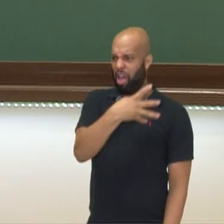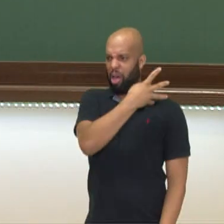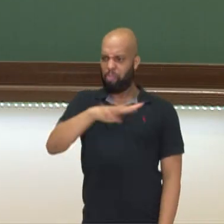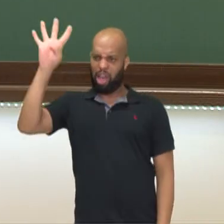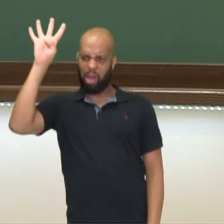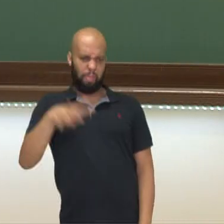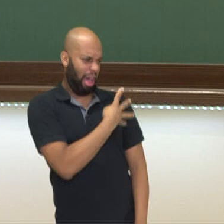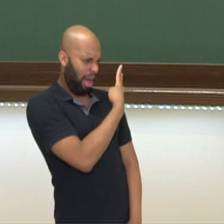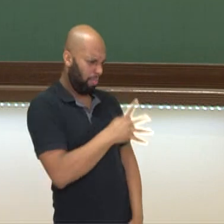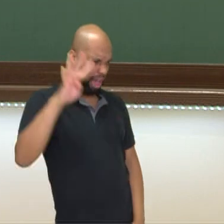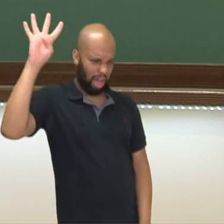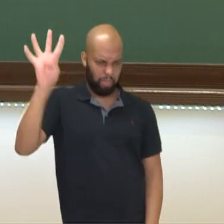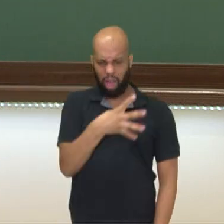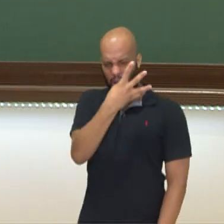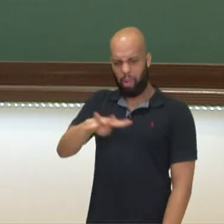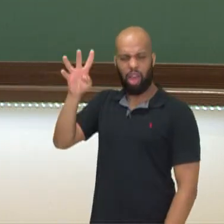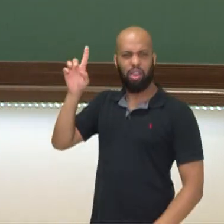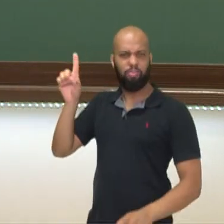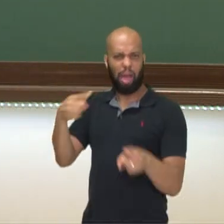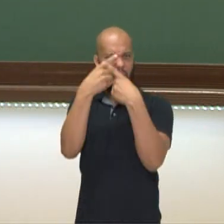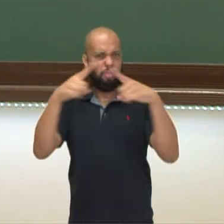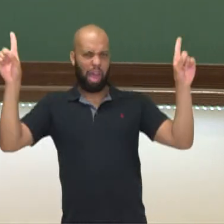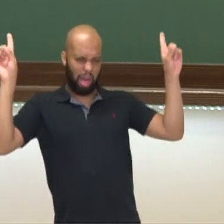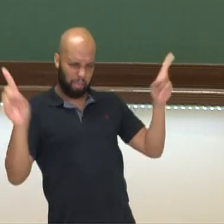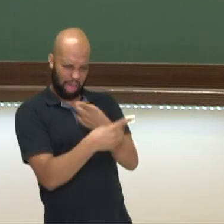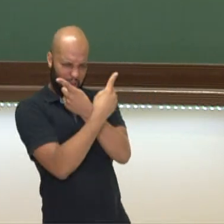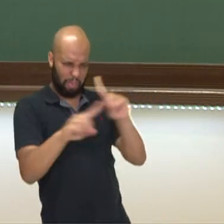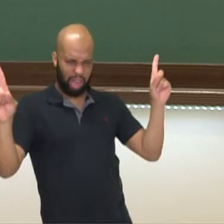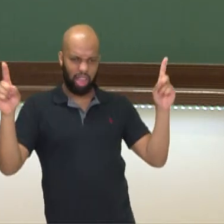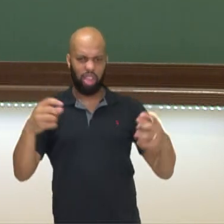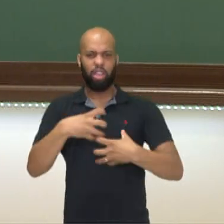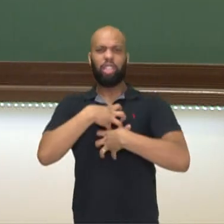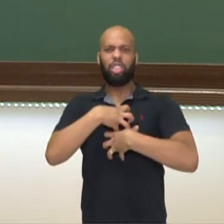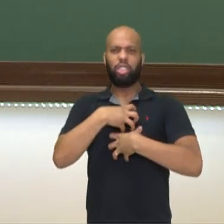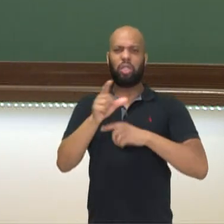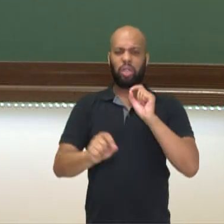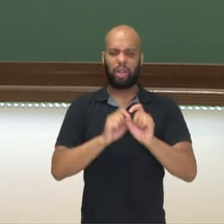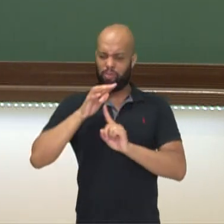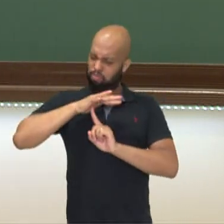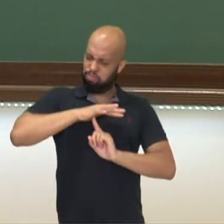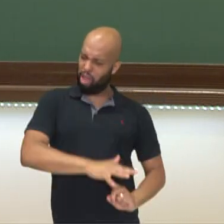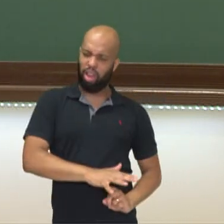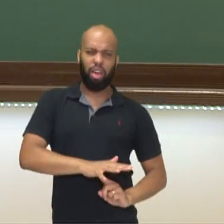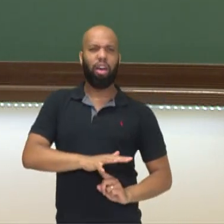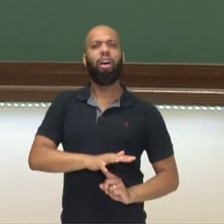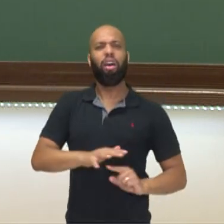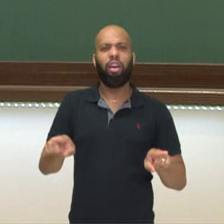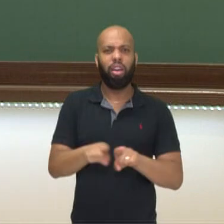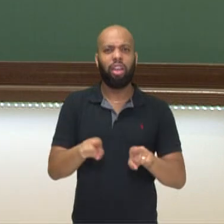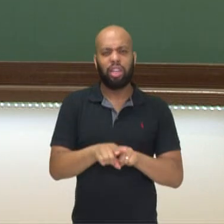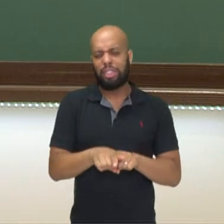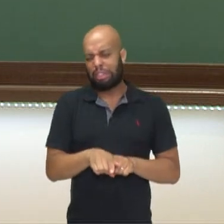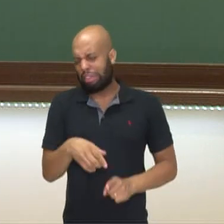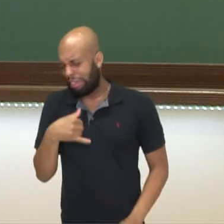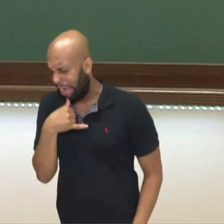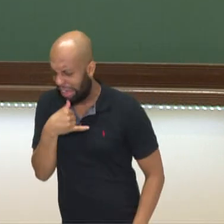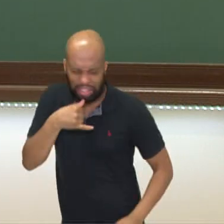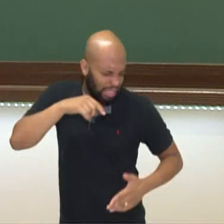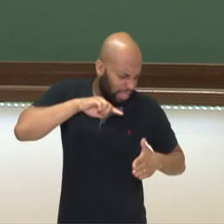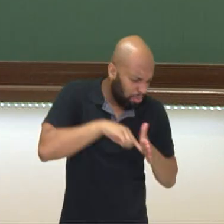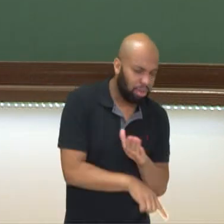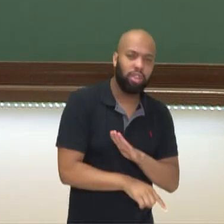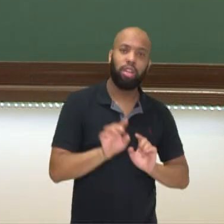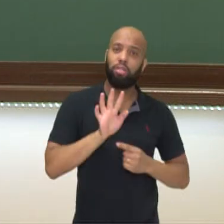10ª potência, trazendo sentimentos de melancolia, trazendo sentimentos de depressão, sentimentos muito